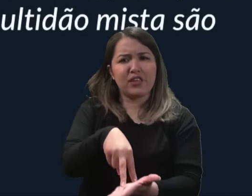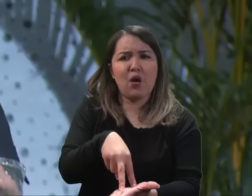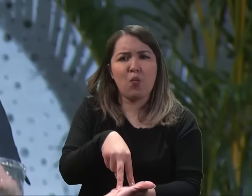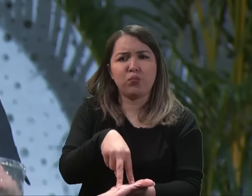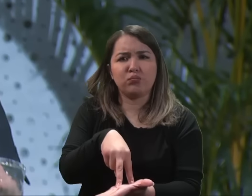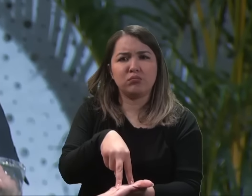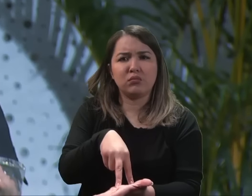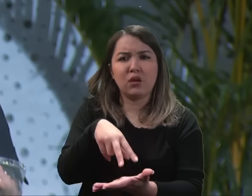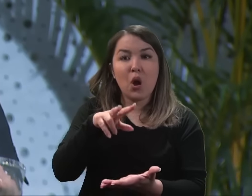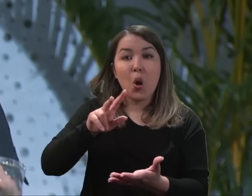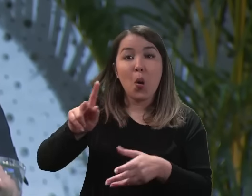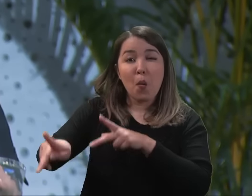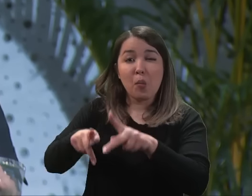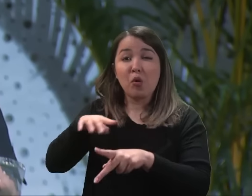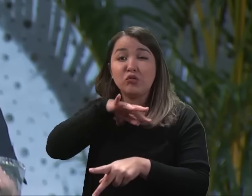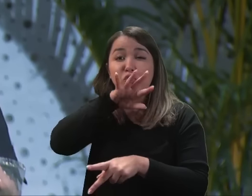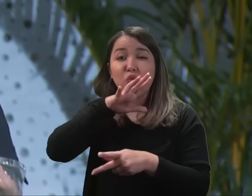uau